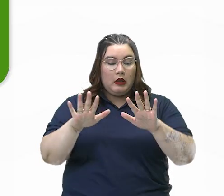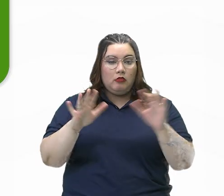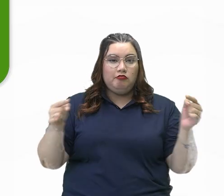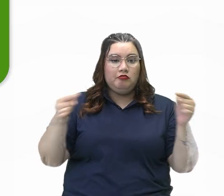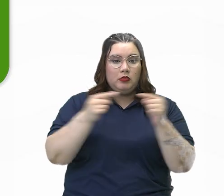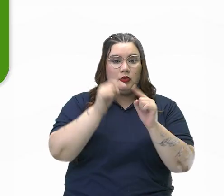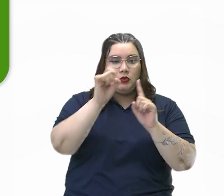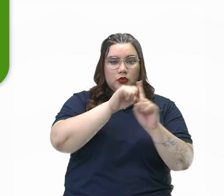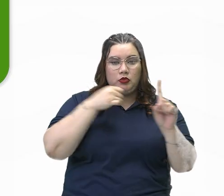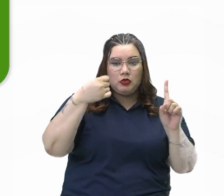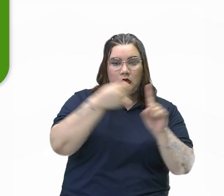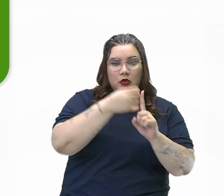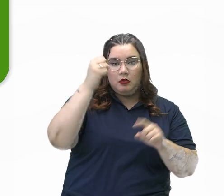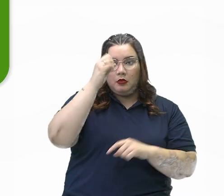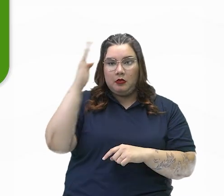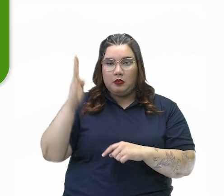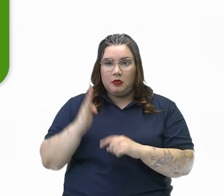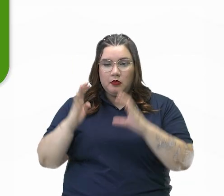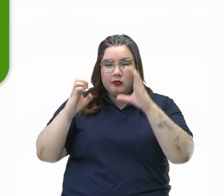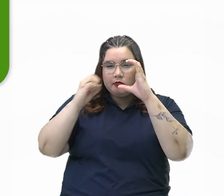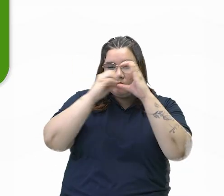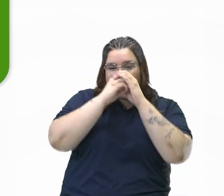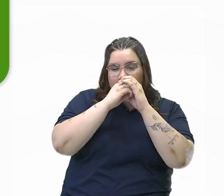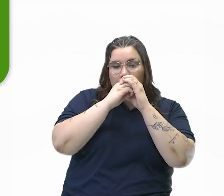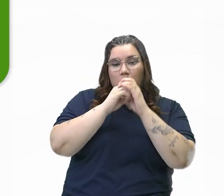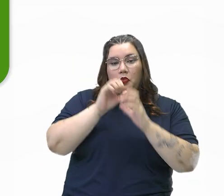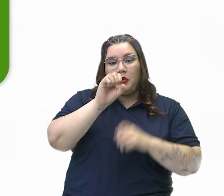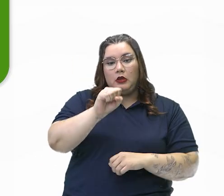com a Sociedade Brasileira de Glaucoma,